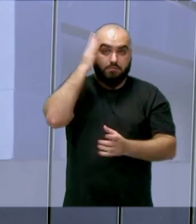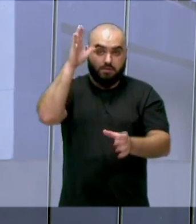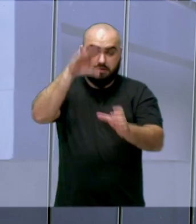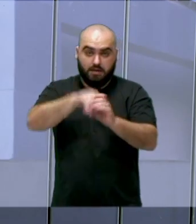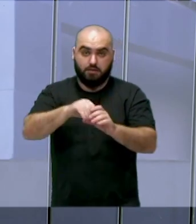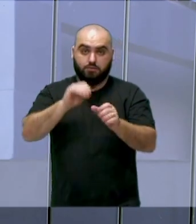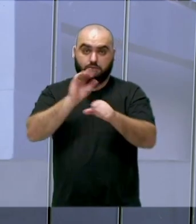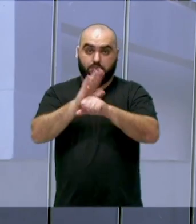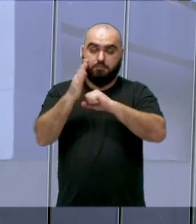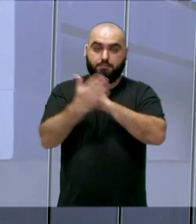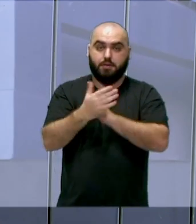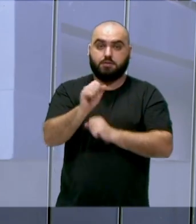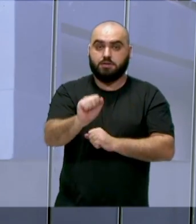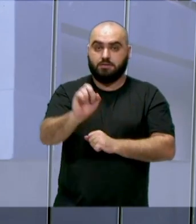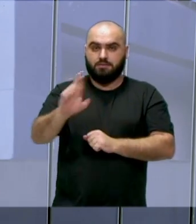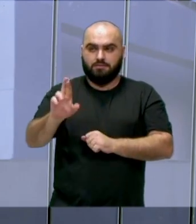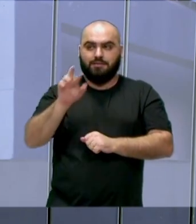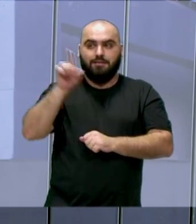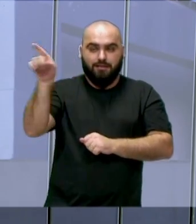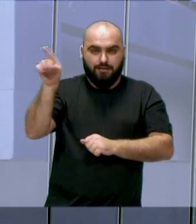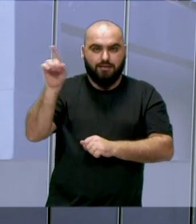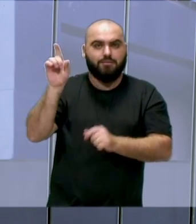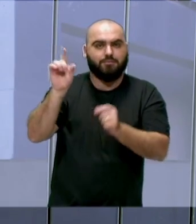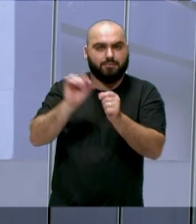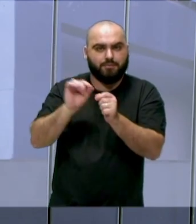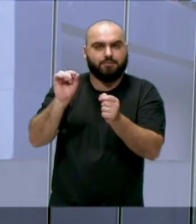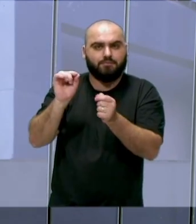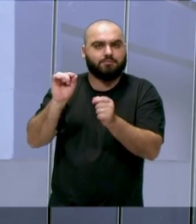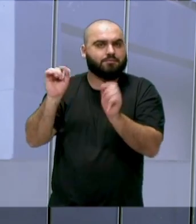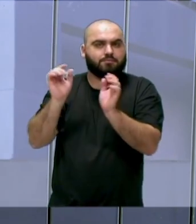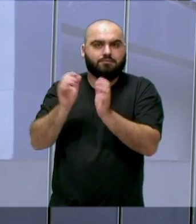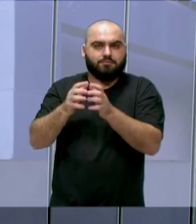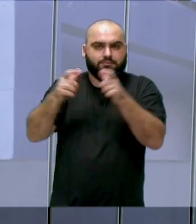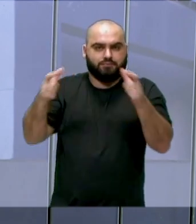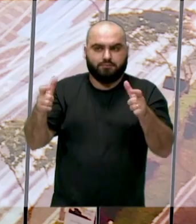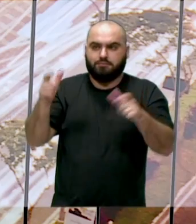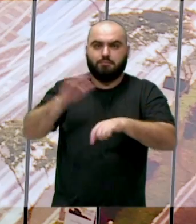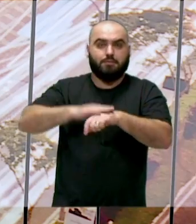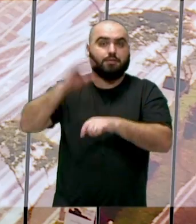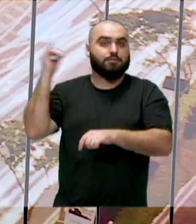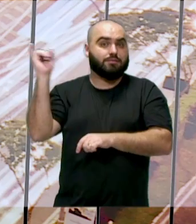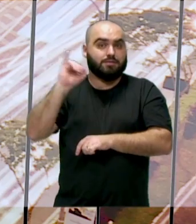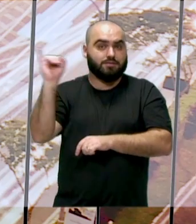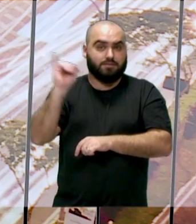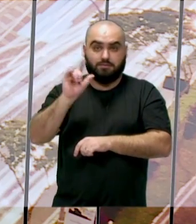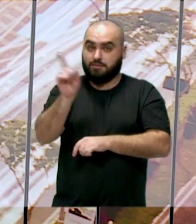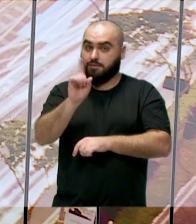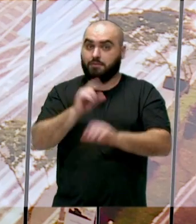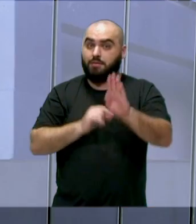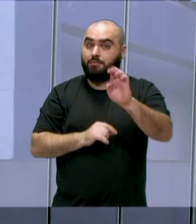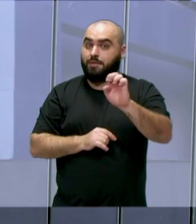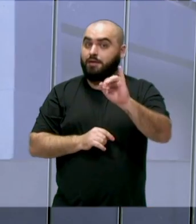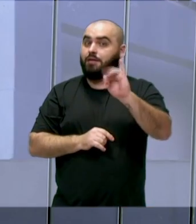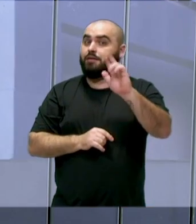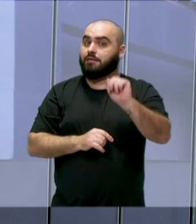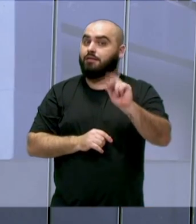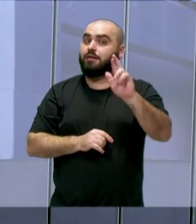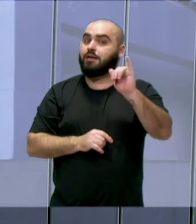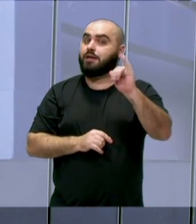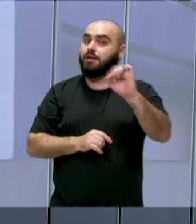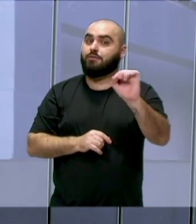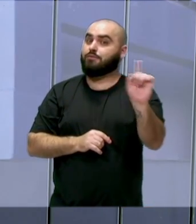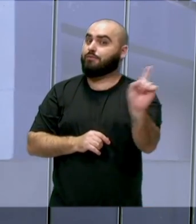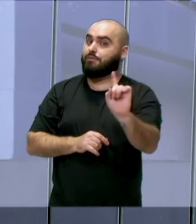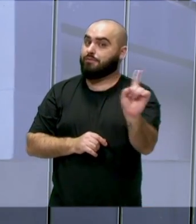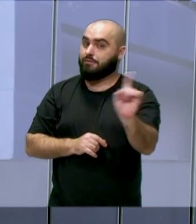Regina, do bairro, que aquela praça que eles têm dentro do Santa Regina é a maior praça de Itajaí, e não é a Beira-Rio aqui em Itajaí. Então, só para a